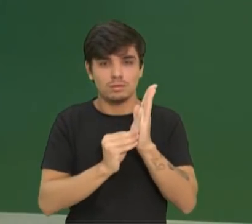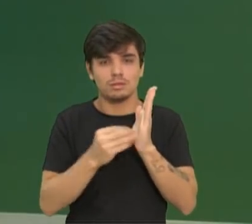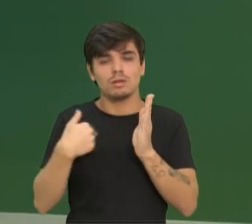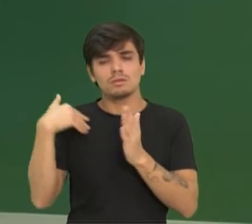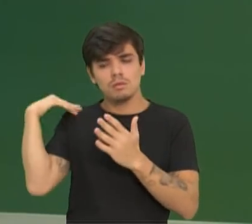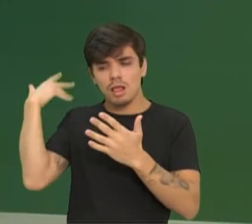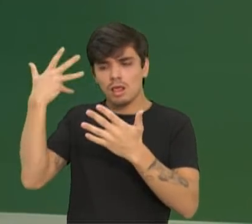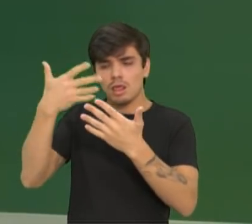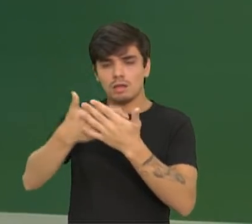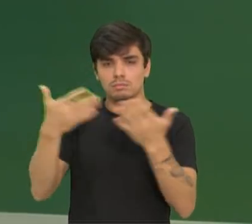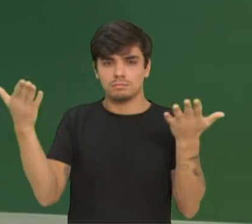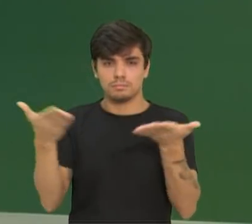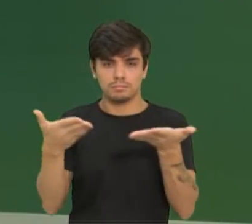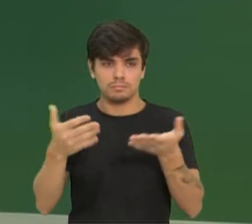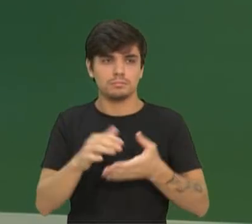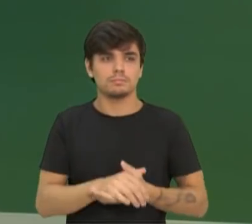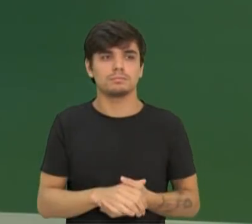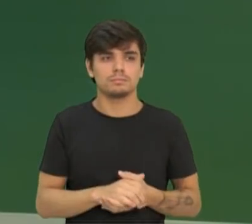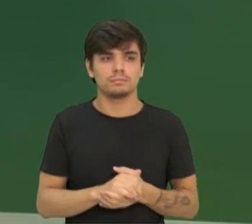abordamos, que estudamos.